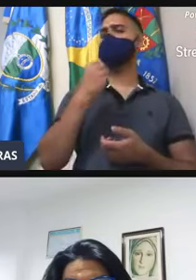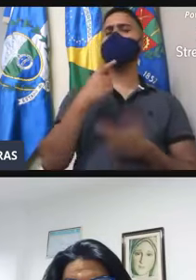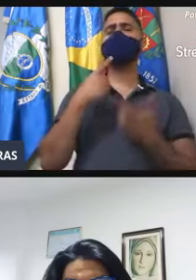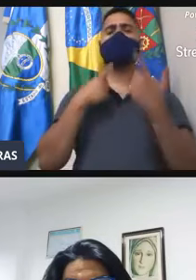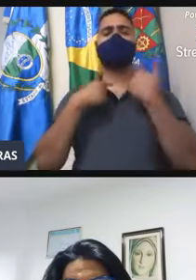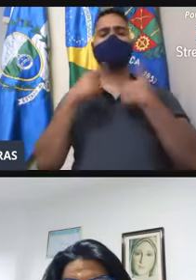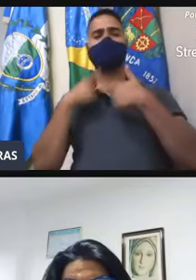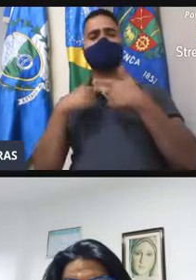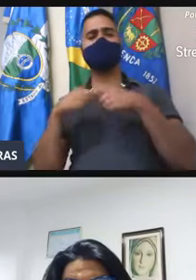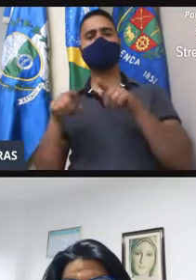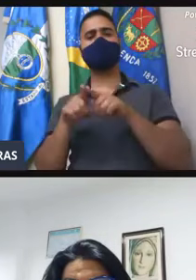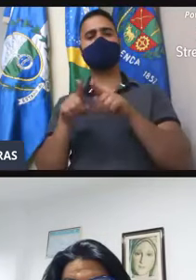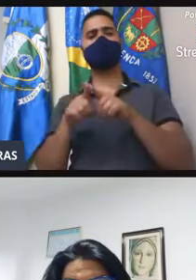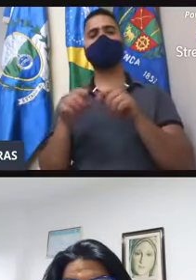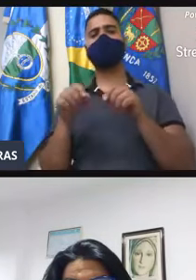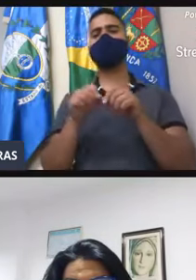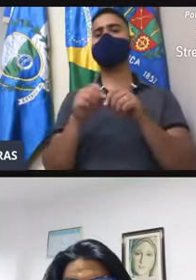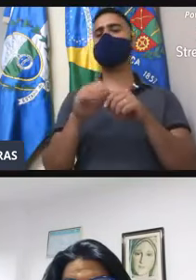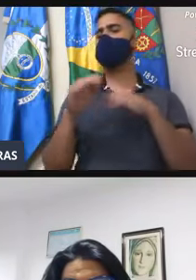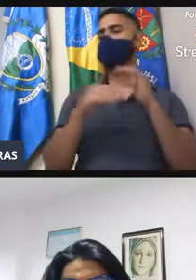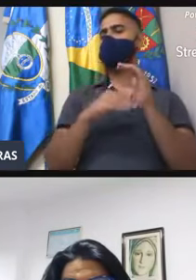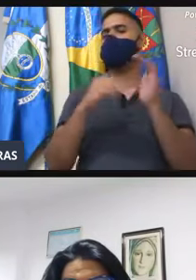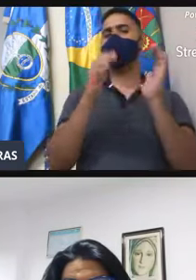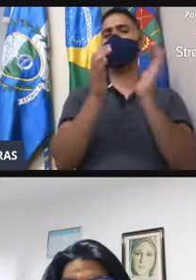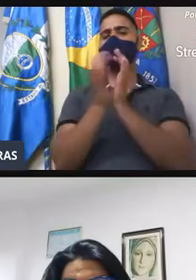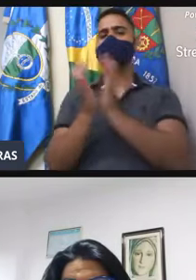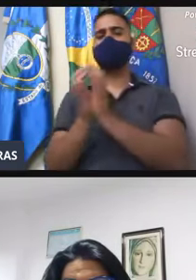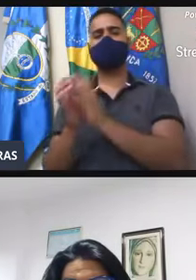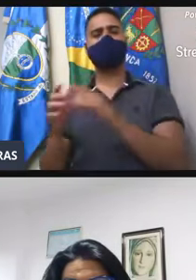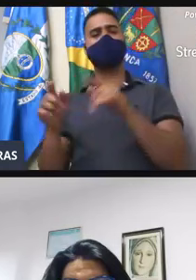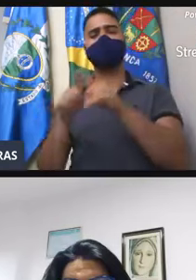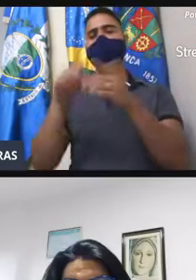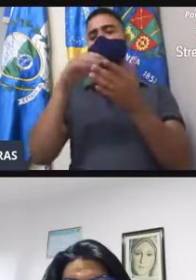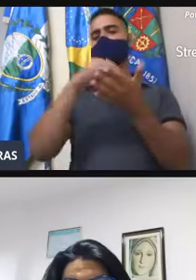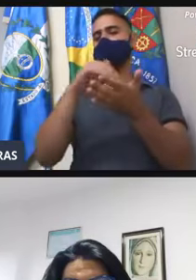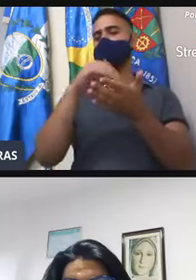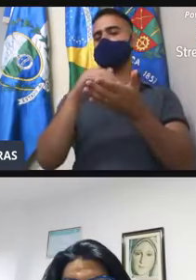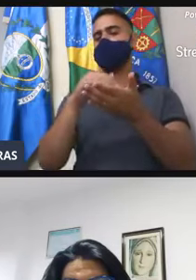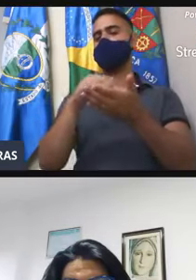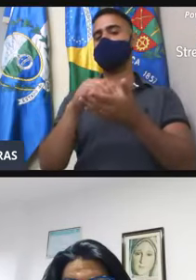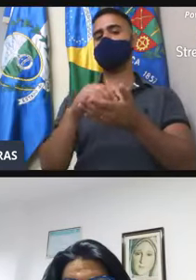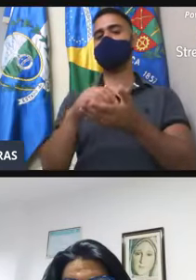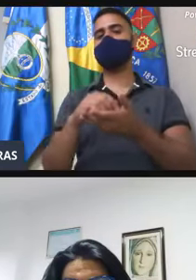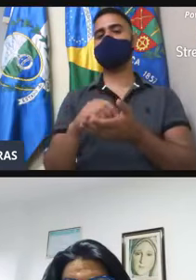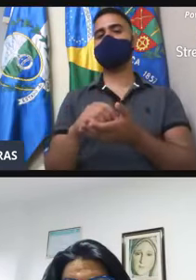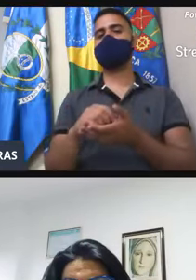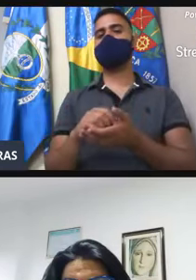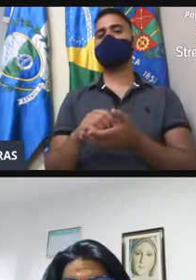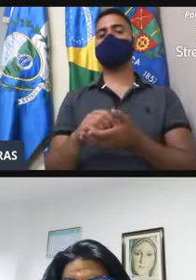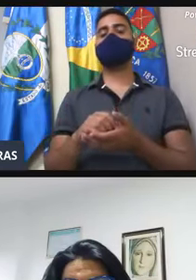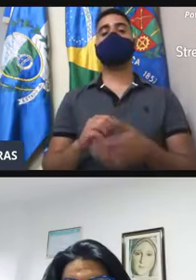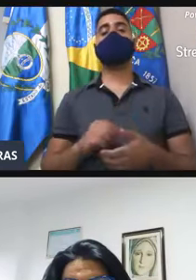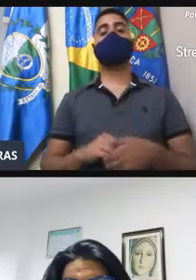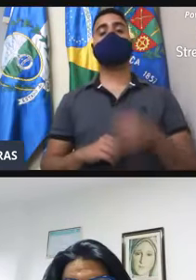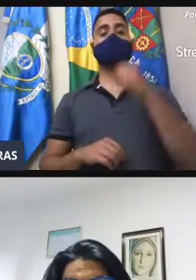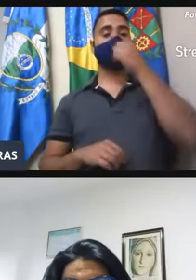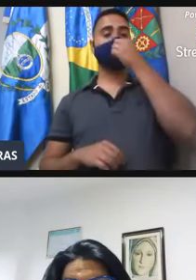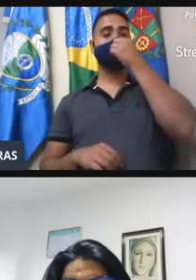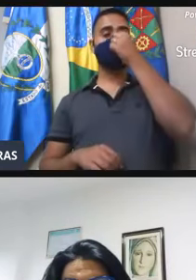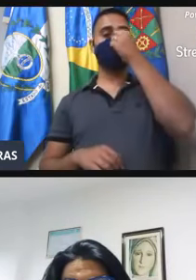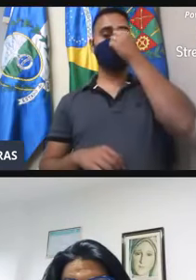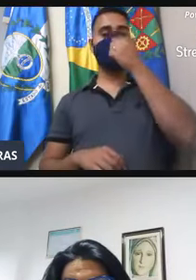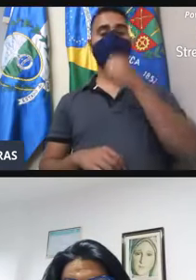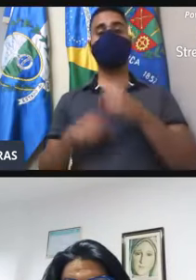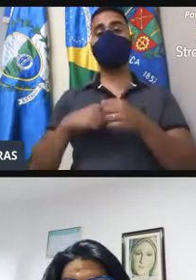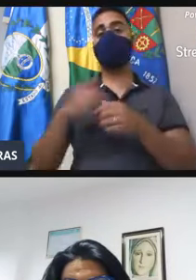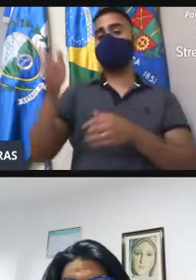técnica, produção toda, o desempenho todo da secretaria, está em cima de postura técnica, de postura justa,